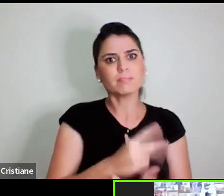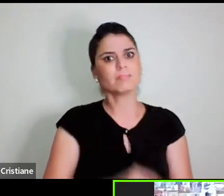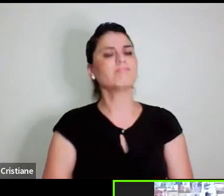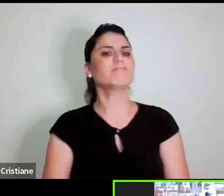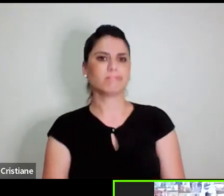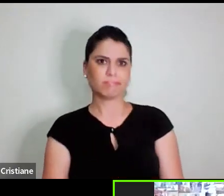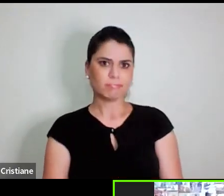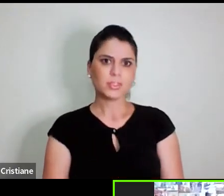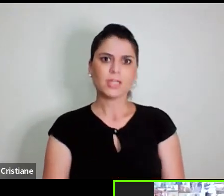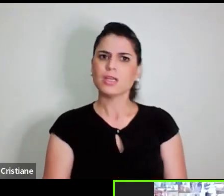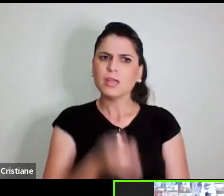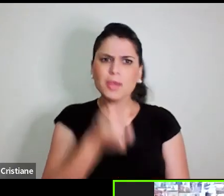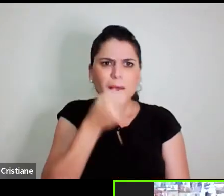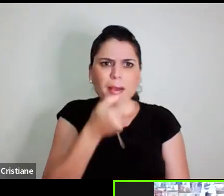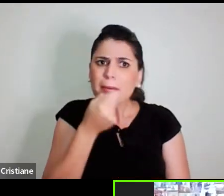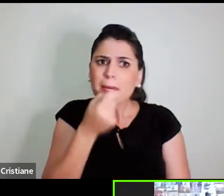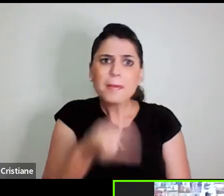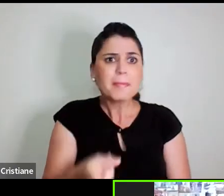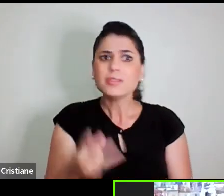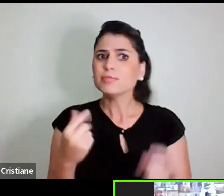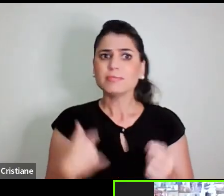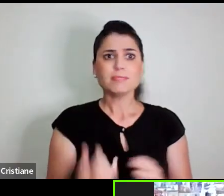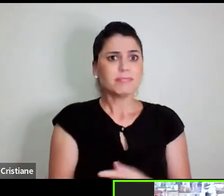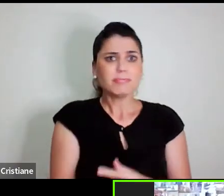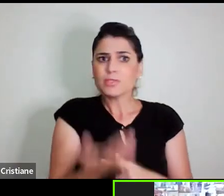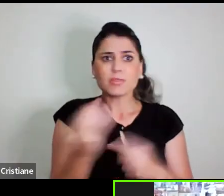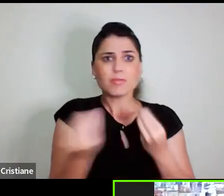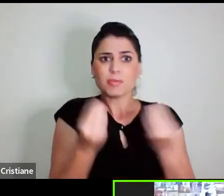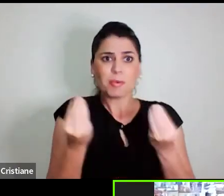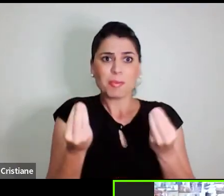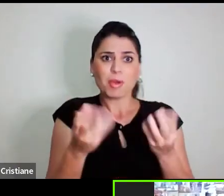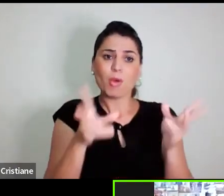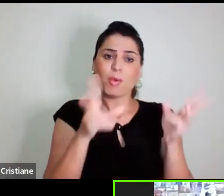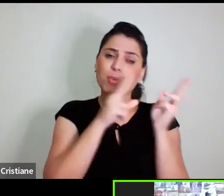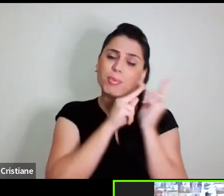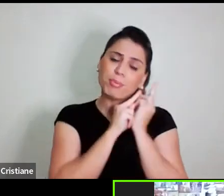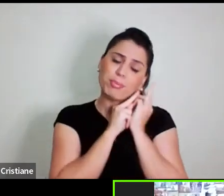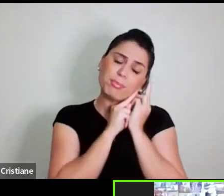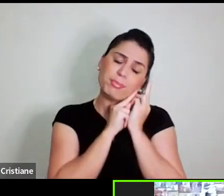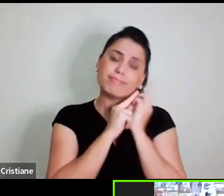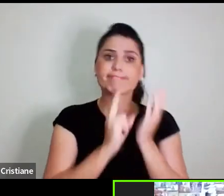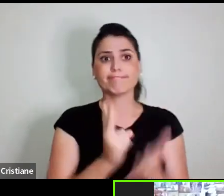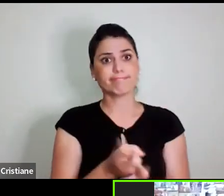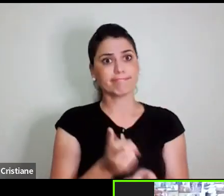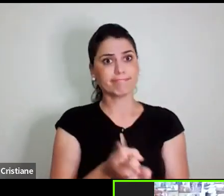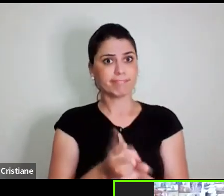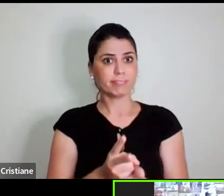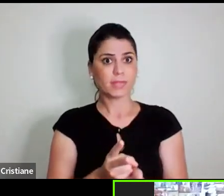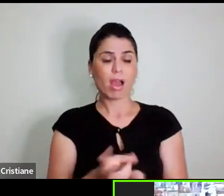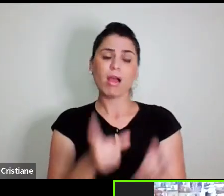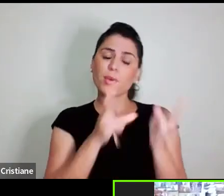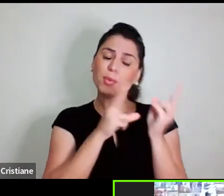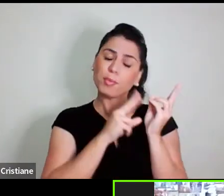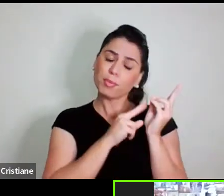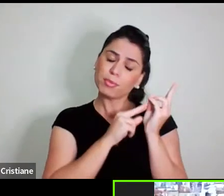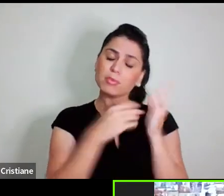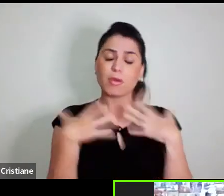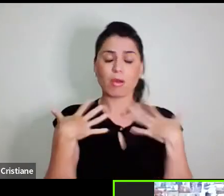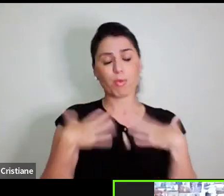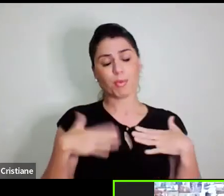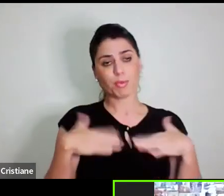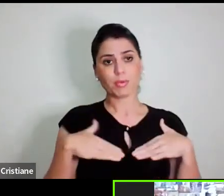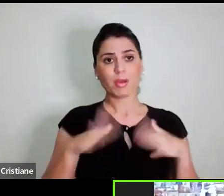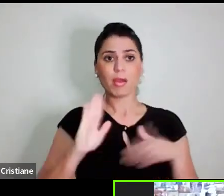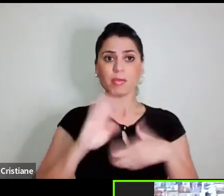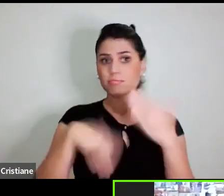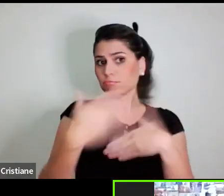assim. Eu melhorava só enquanto estava com o efeito do remédio. Depois voltava tudo de novo. Só que chega um tempo que